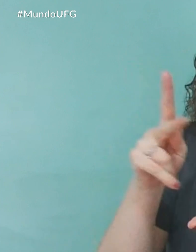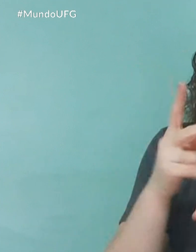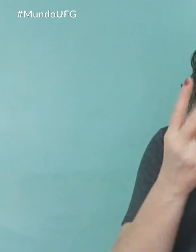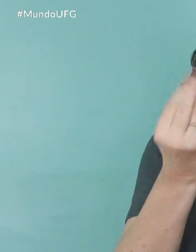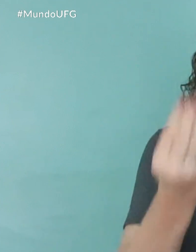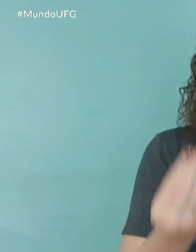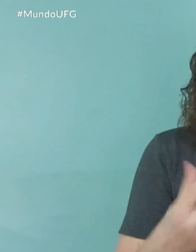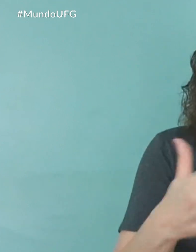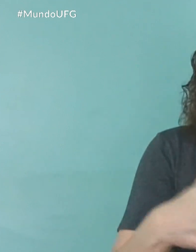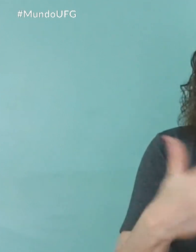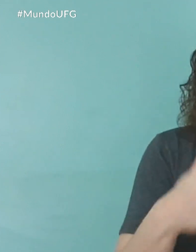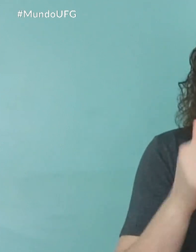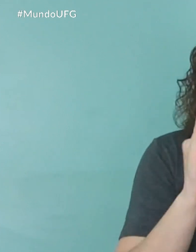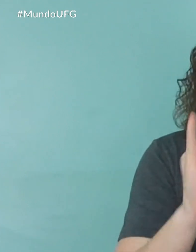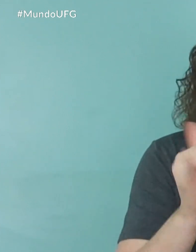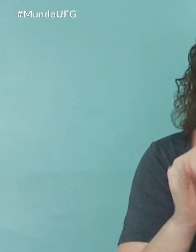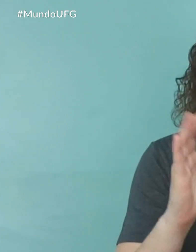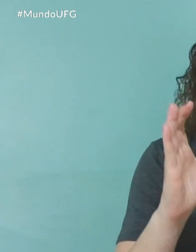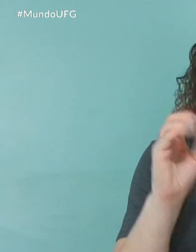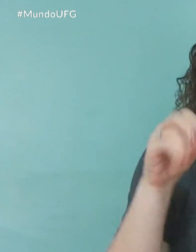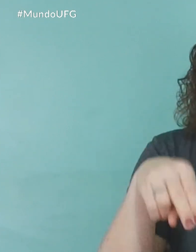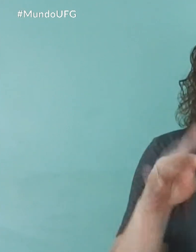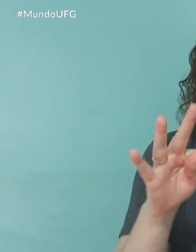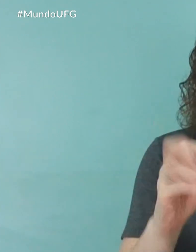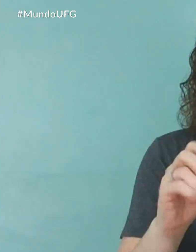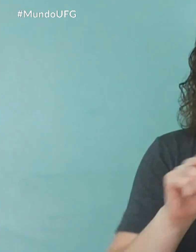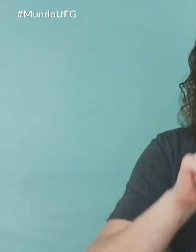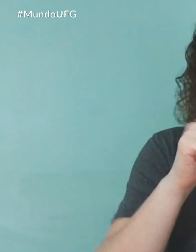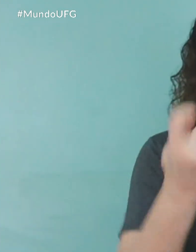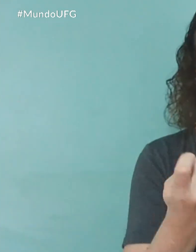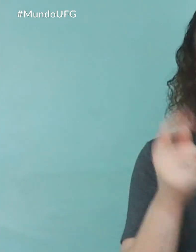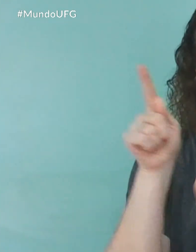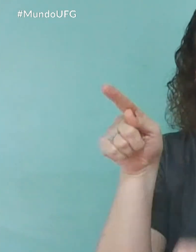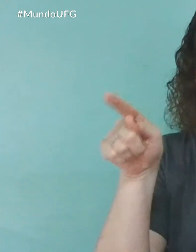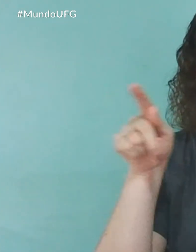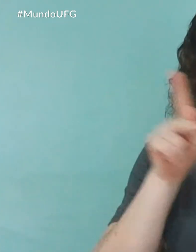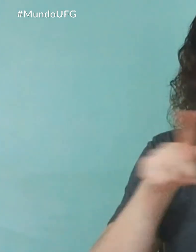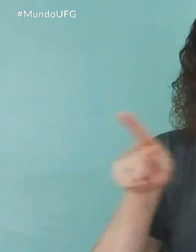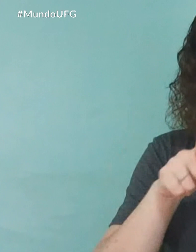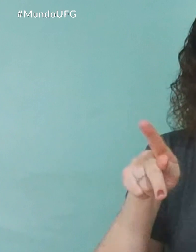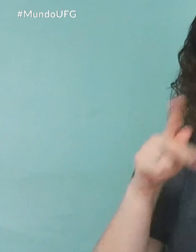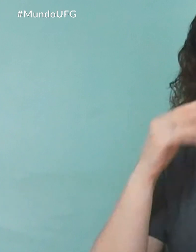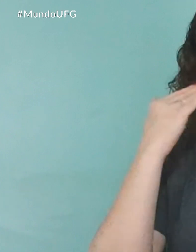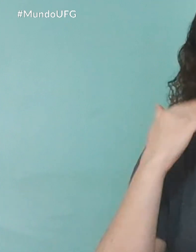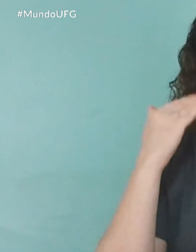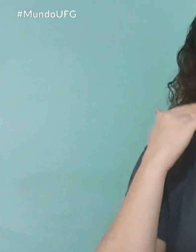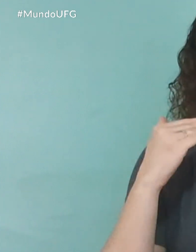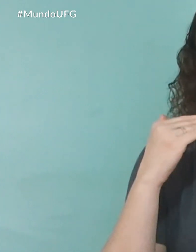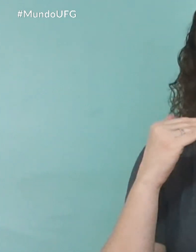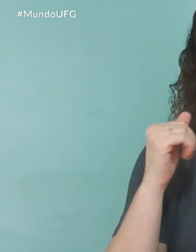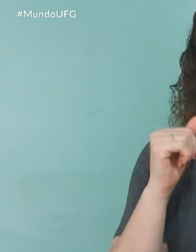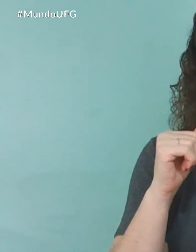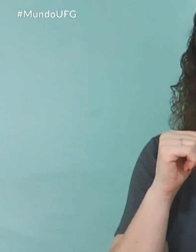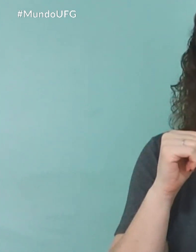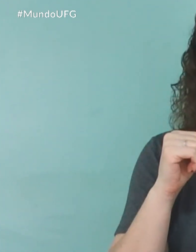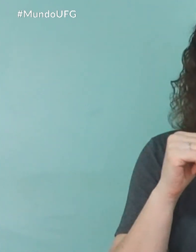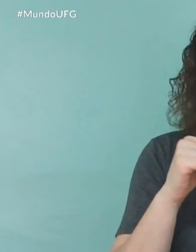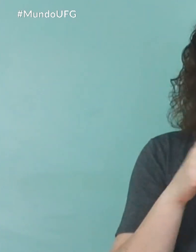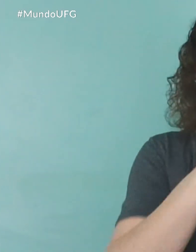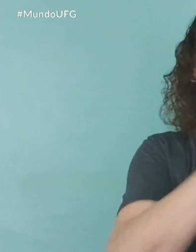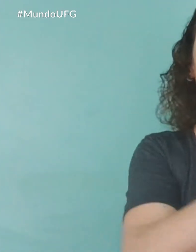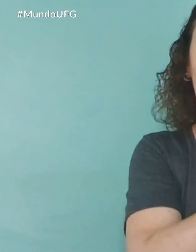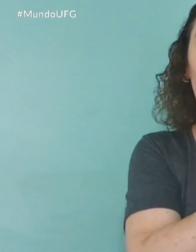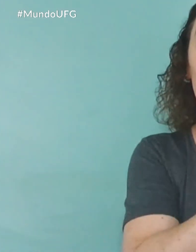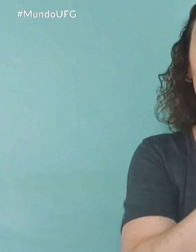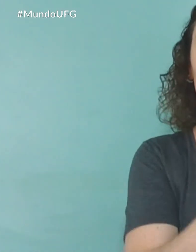as escolhas de alguns livros, de alguns contos, algumas adaptações